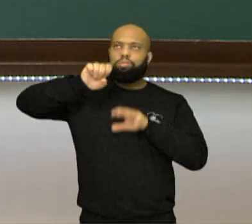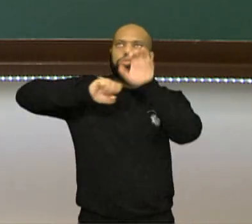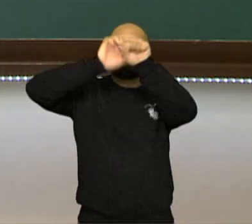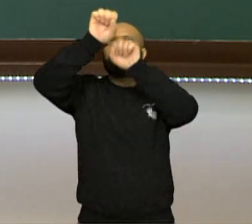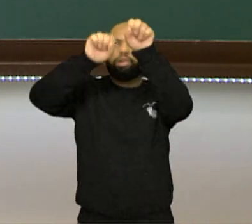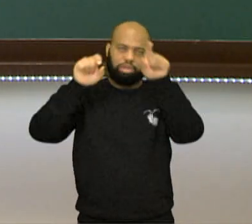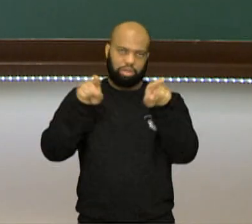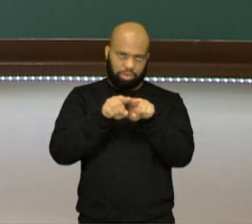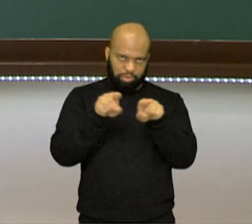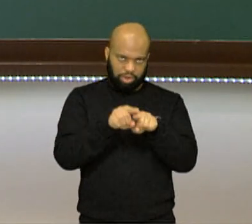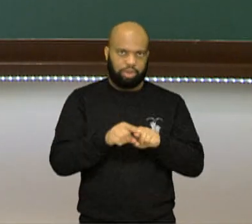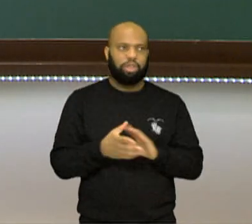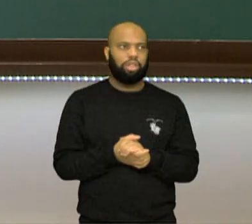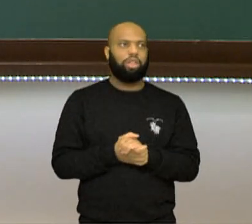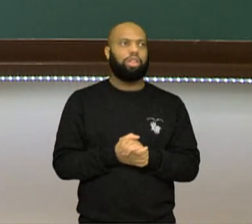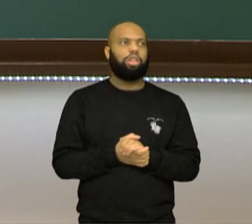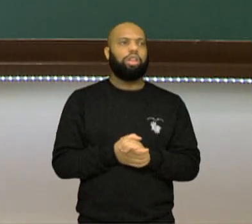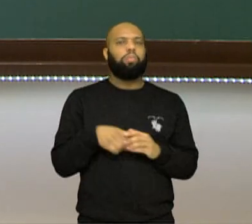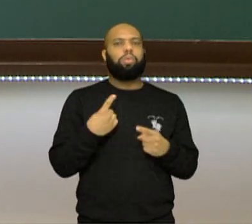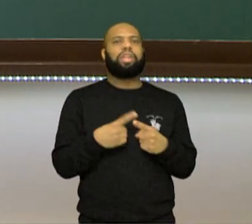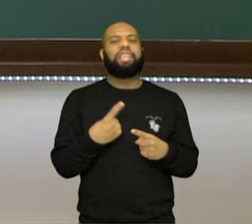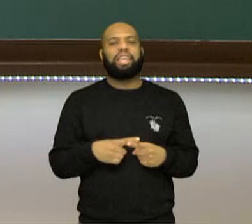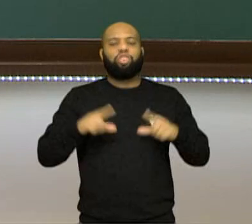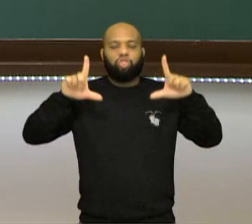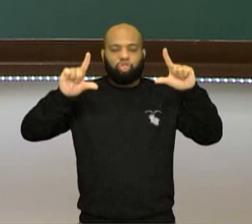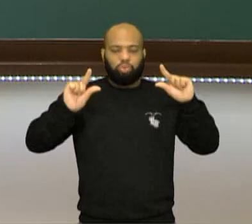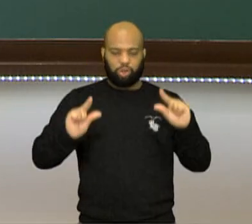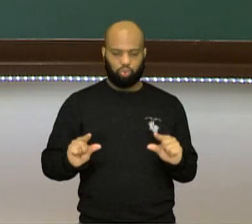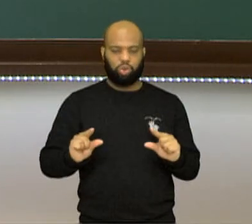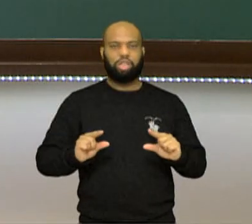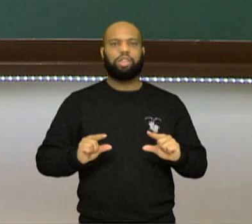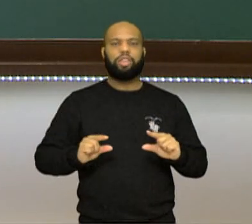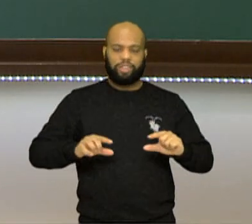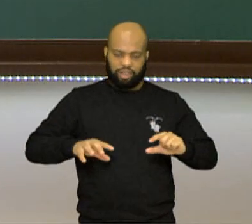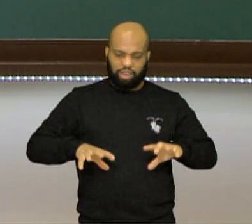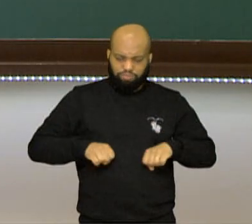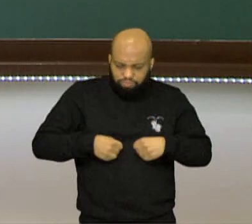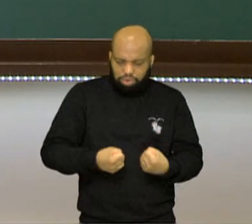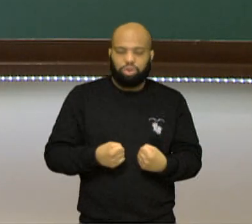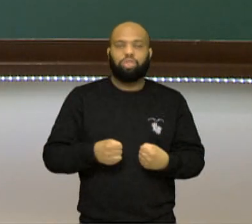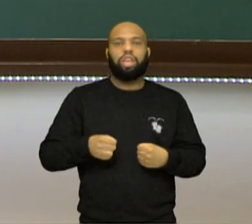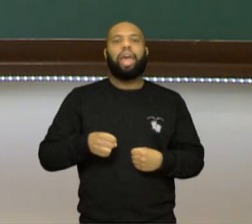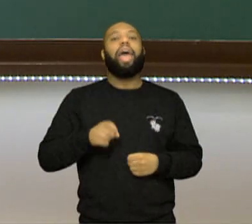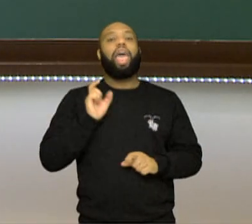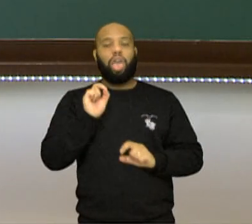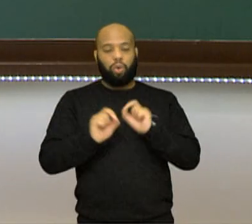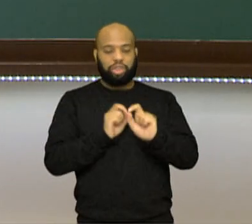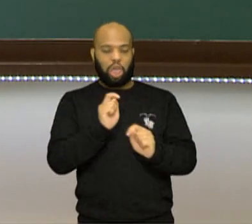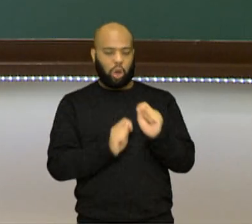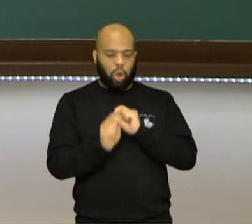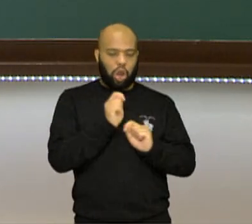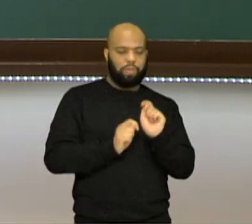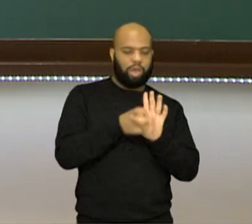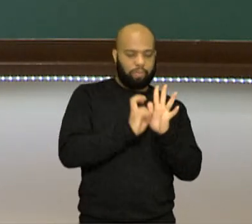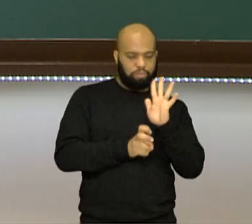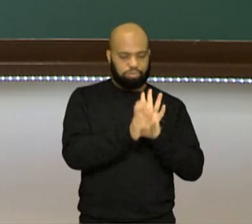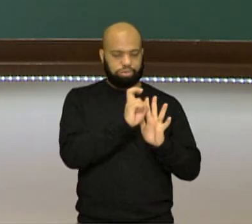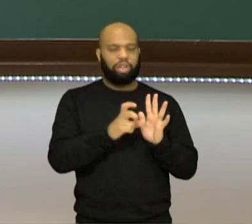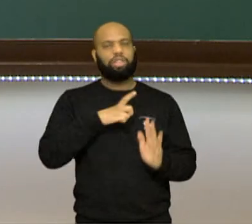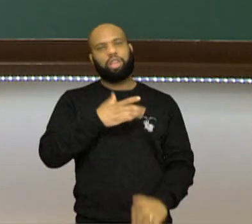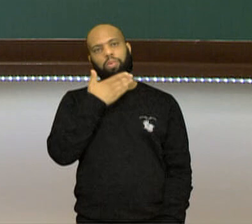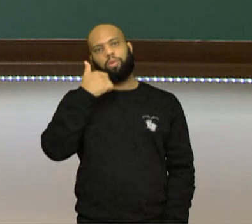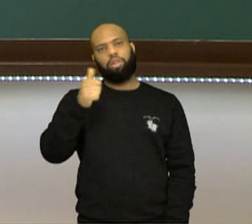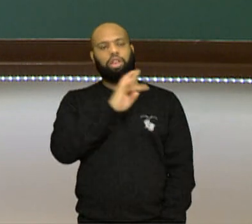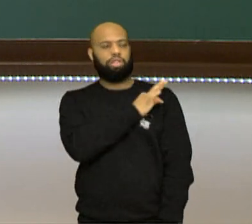corpo. Diminuindo o meu esforço, né? Economizando energias, eu tenho que melhorar muito a minha técnica. Então eu preciso ter